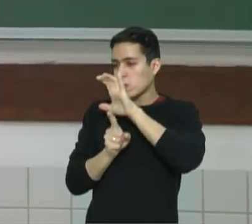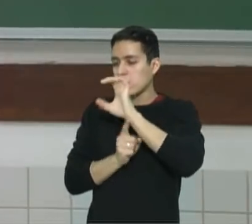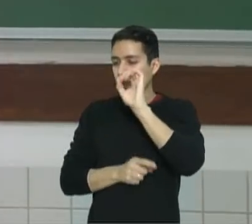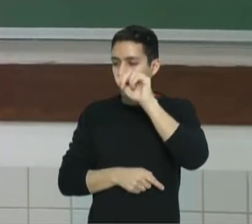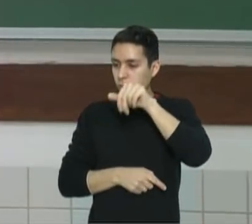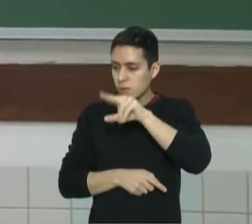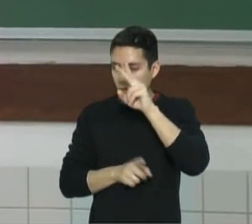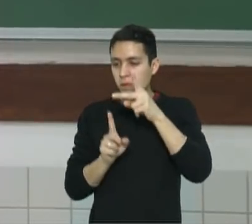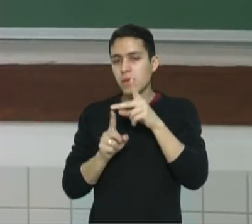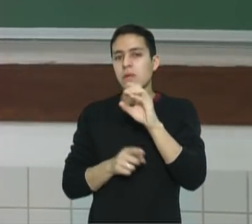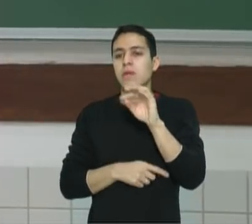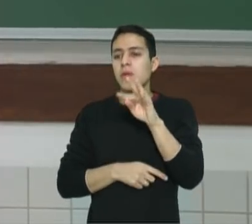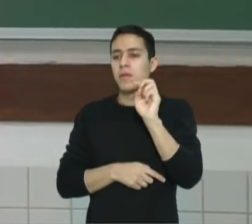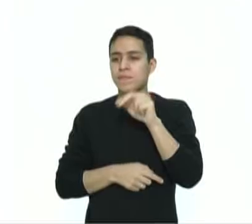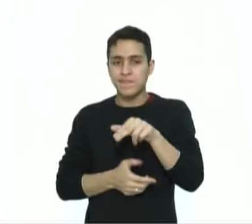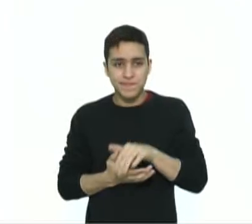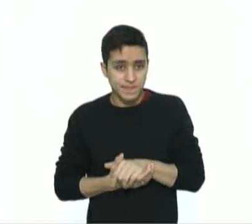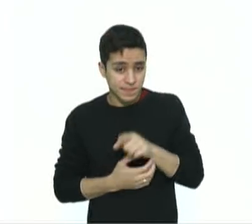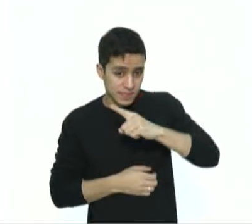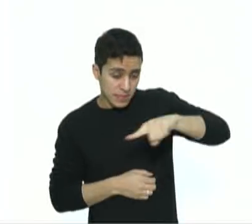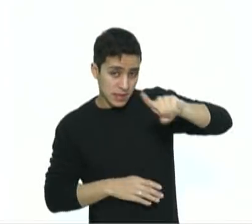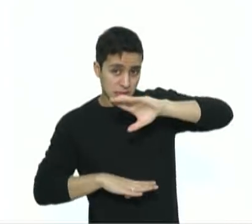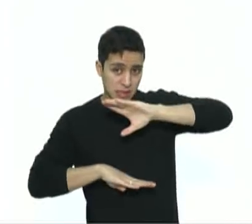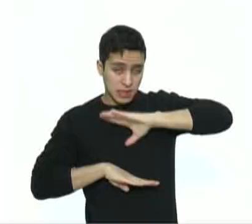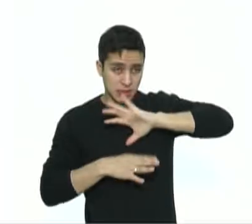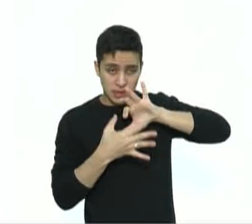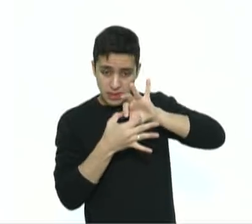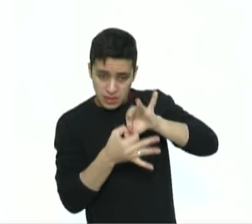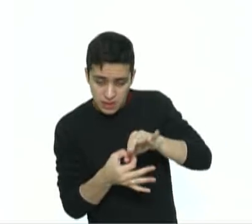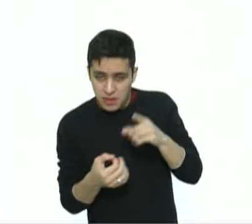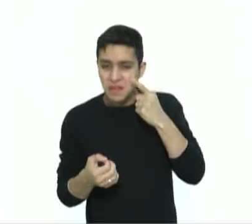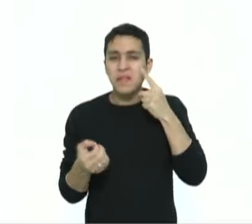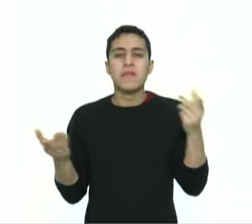OTAN. Dentro dessa situação, então, a gente vê que